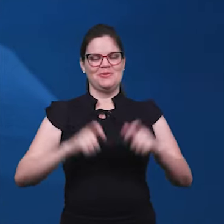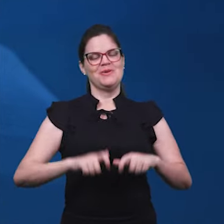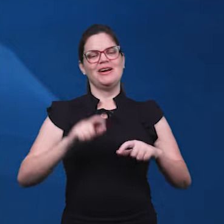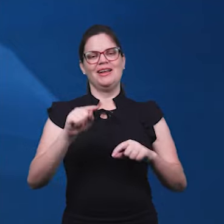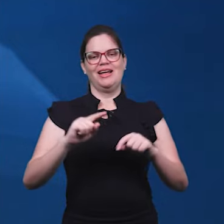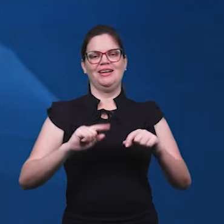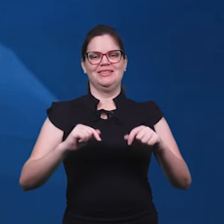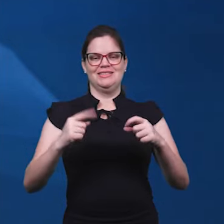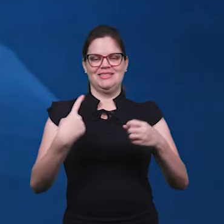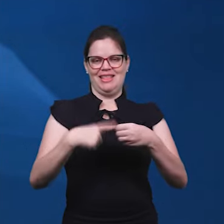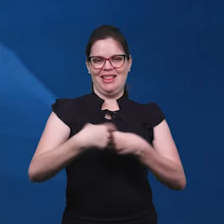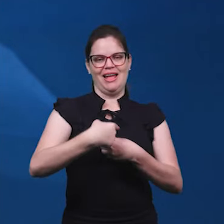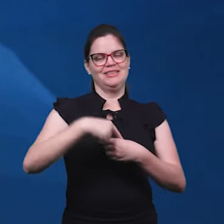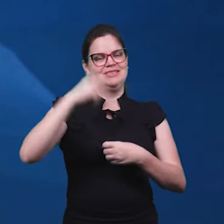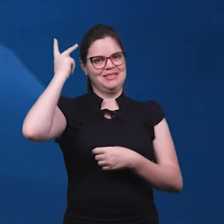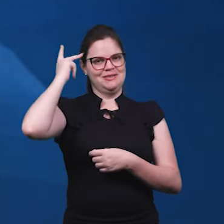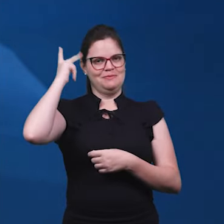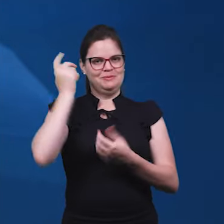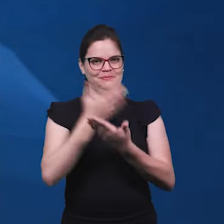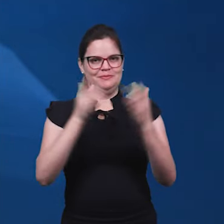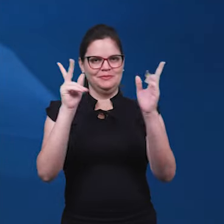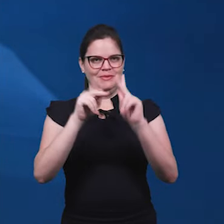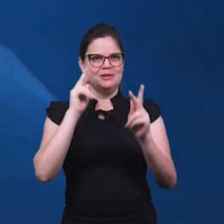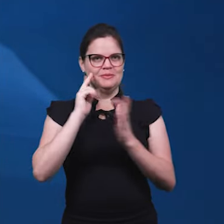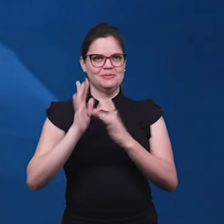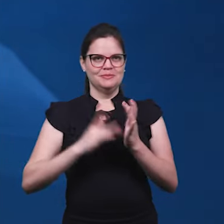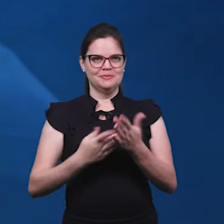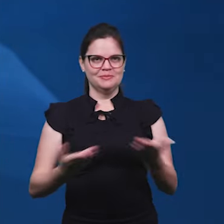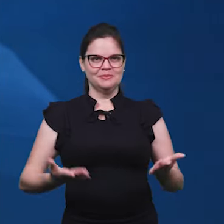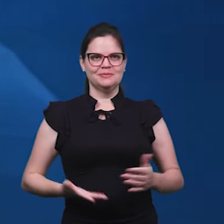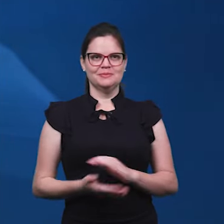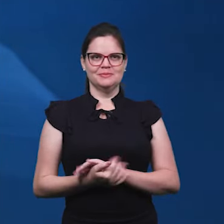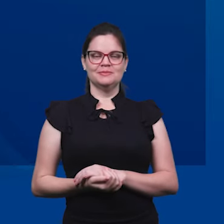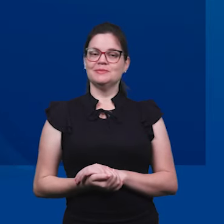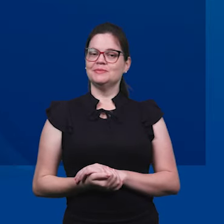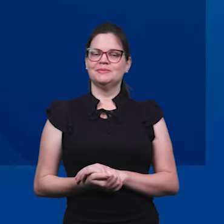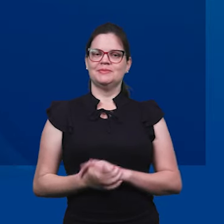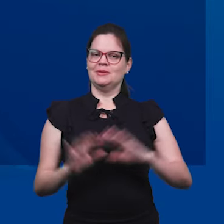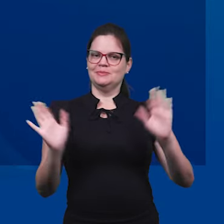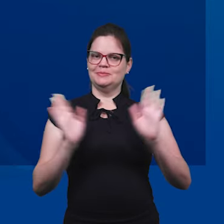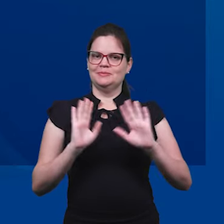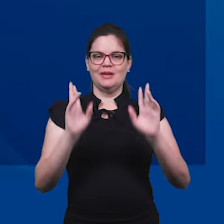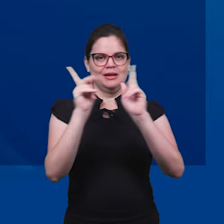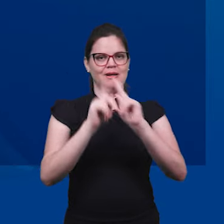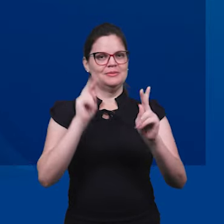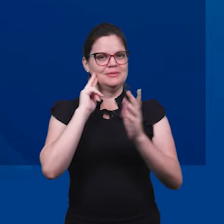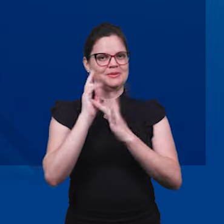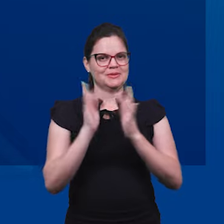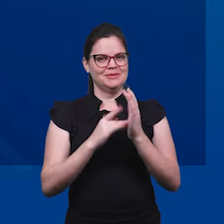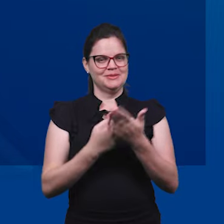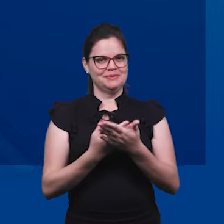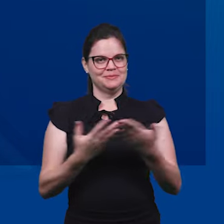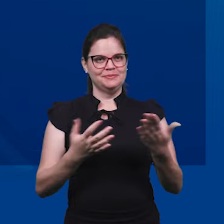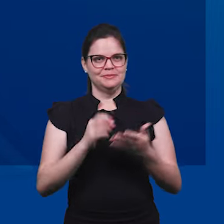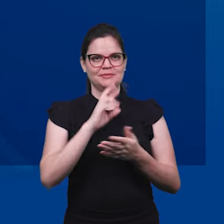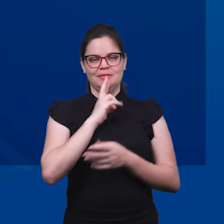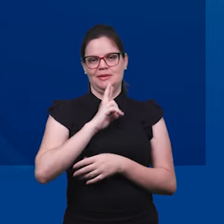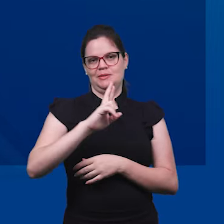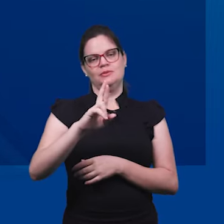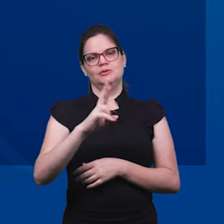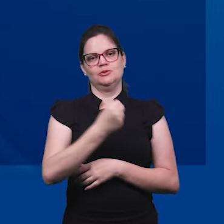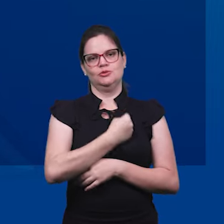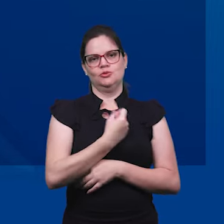Pindamonhangaba, no estado de São Paulo. Então vamos ouvir agora o Daniel. A paz do Senhor, companheiro. Meus irmãos, a paz do Senhor Jesus, em